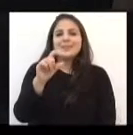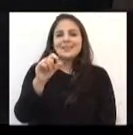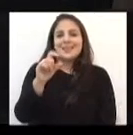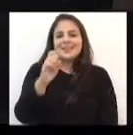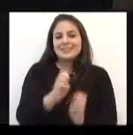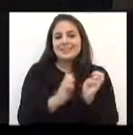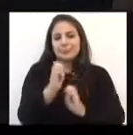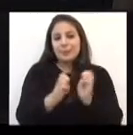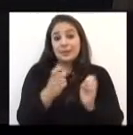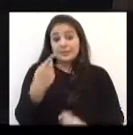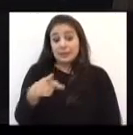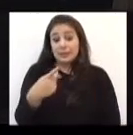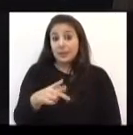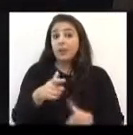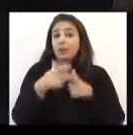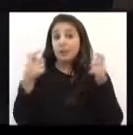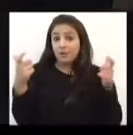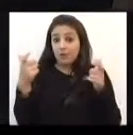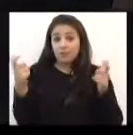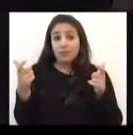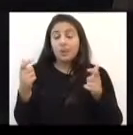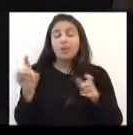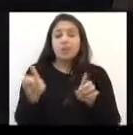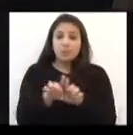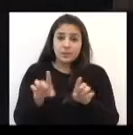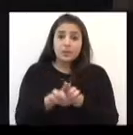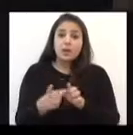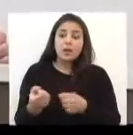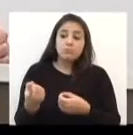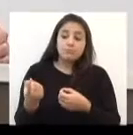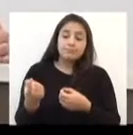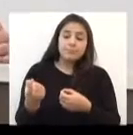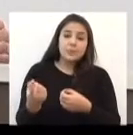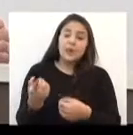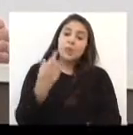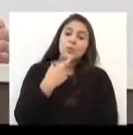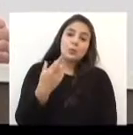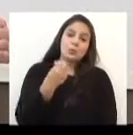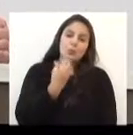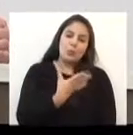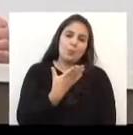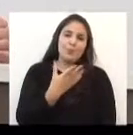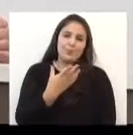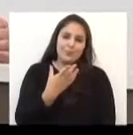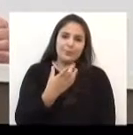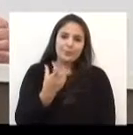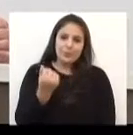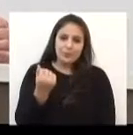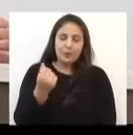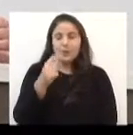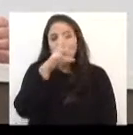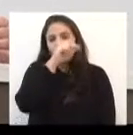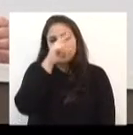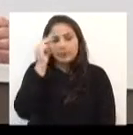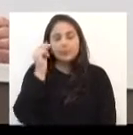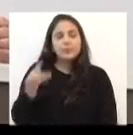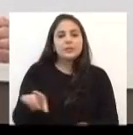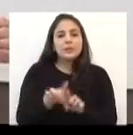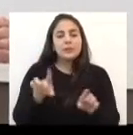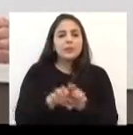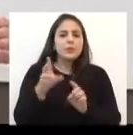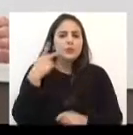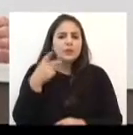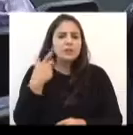grande, pequena e média, ela dá um retorno bom para o município. O parlamentar aproveitou para defender uma